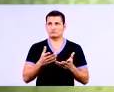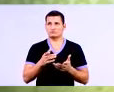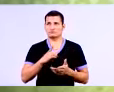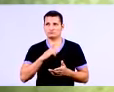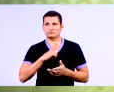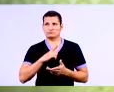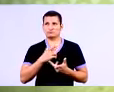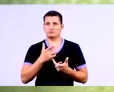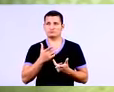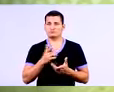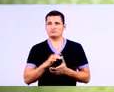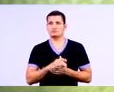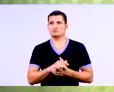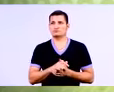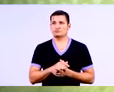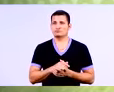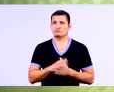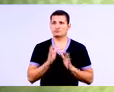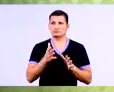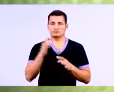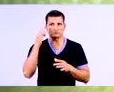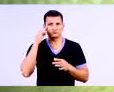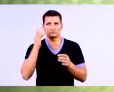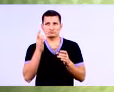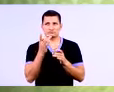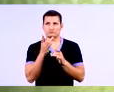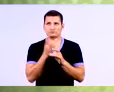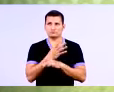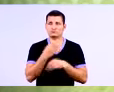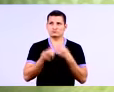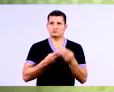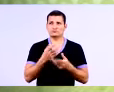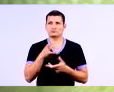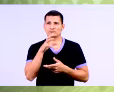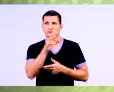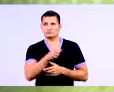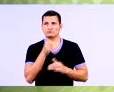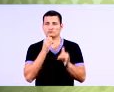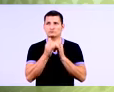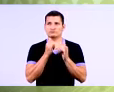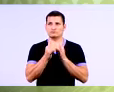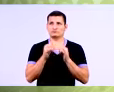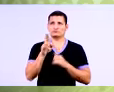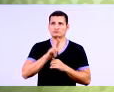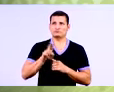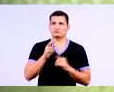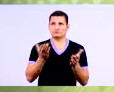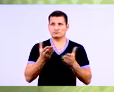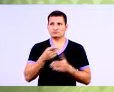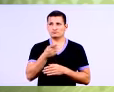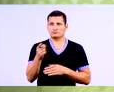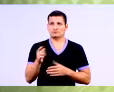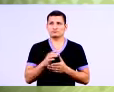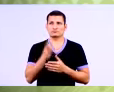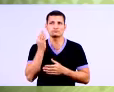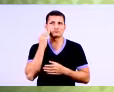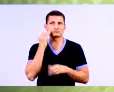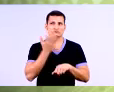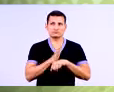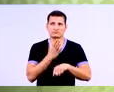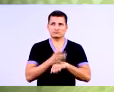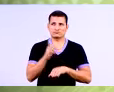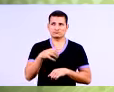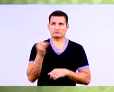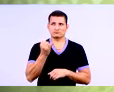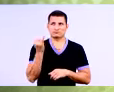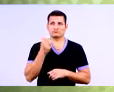o nosso entendimento sobre capturar a informação do usuário. Agora vocês trabalharão na atividade e é importante que